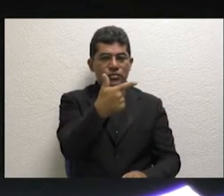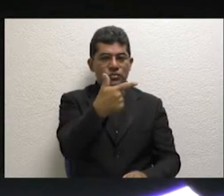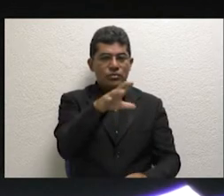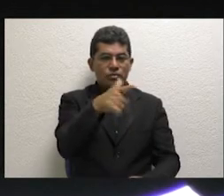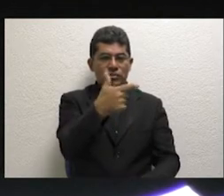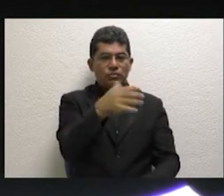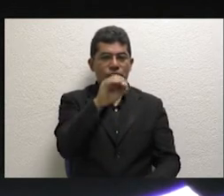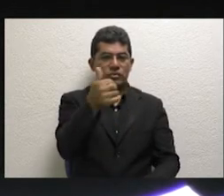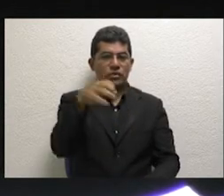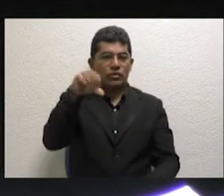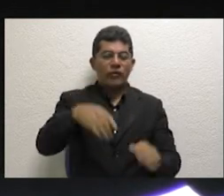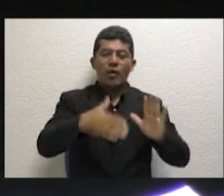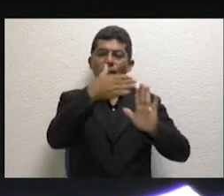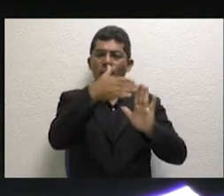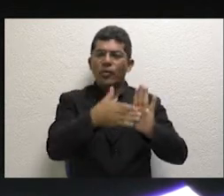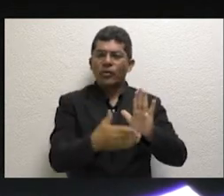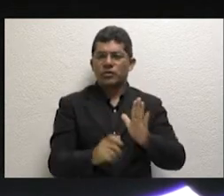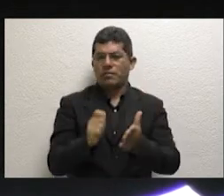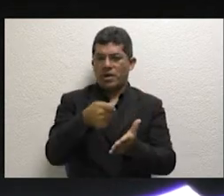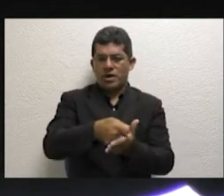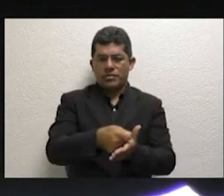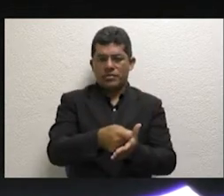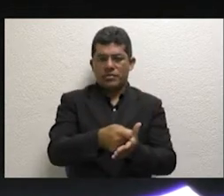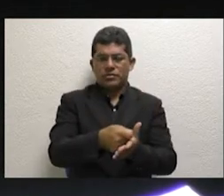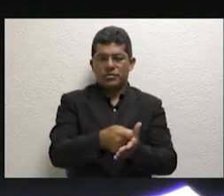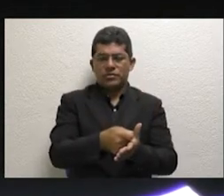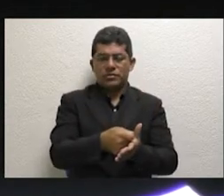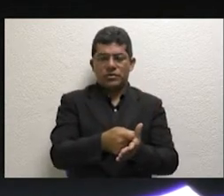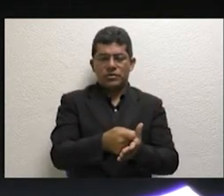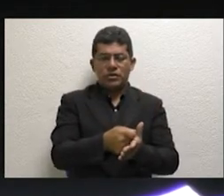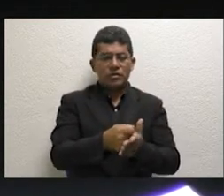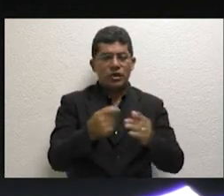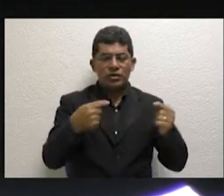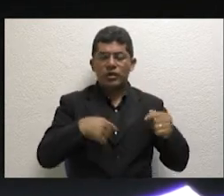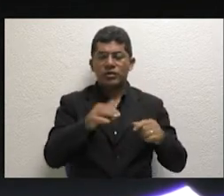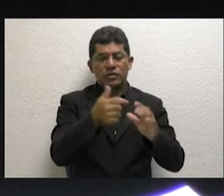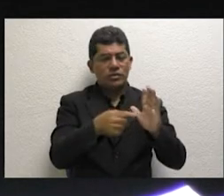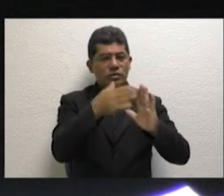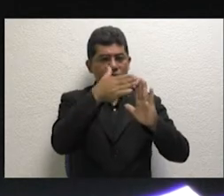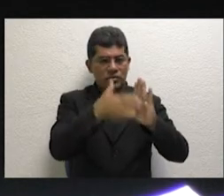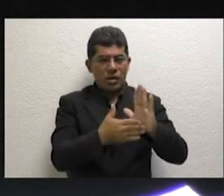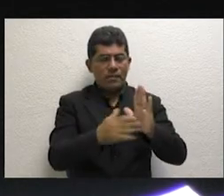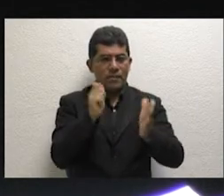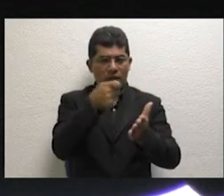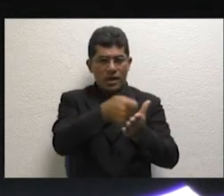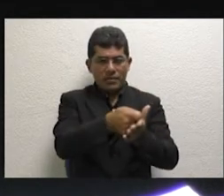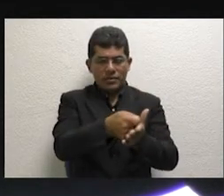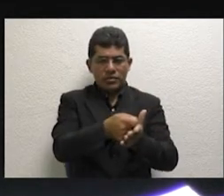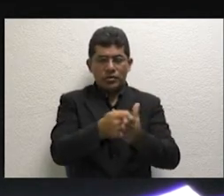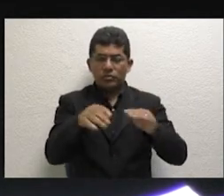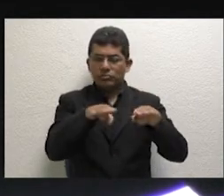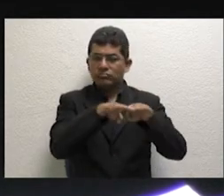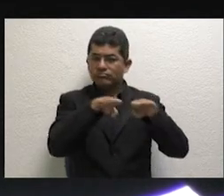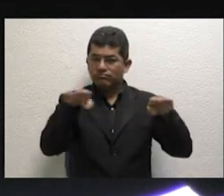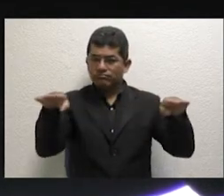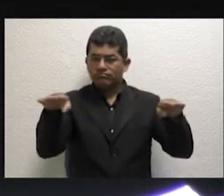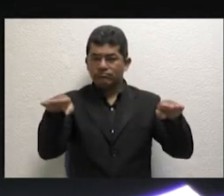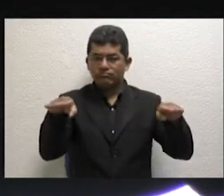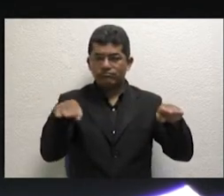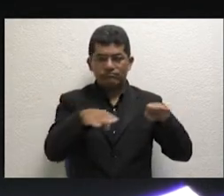de pagamento de 2% da progressão horizontal da progressão